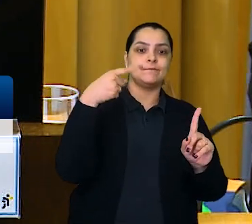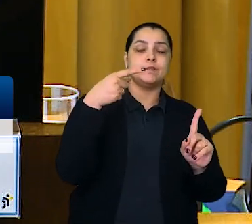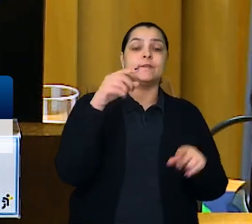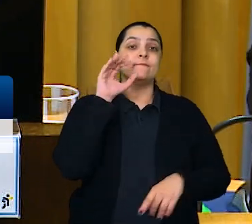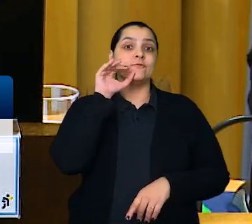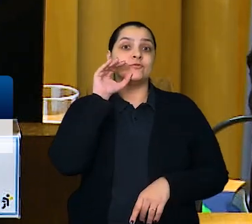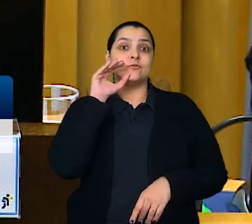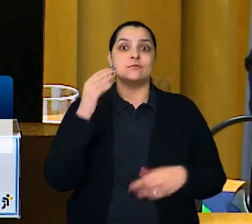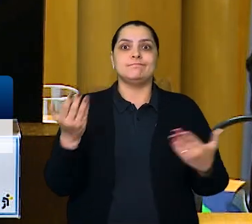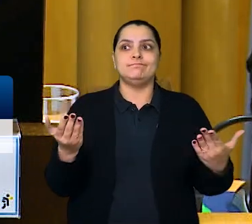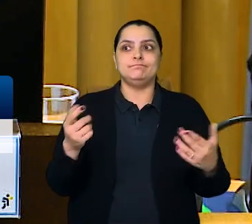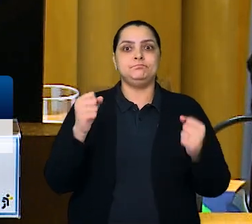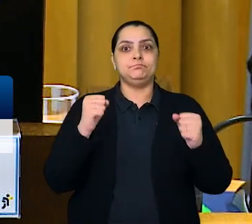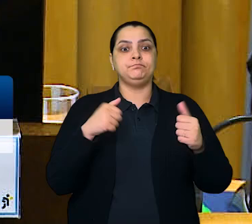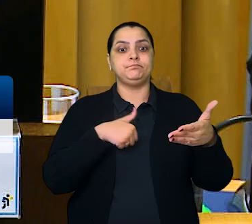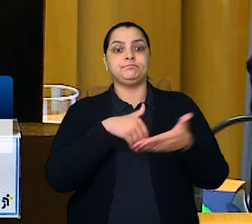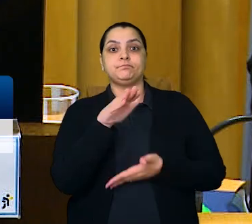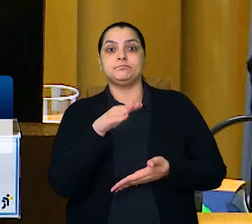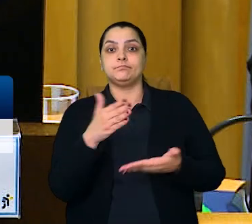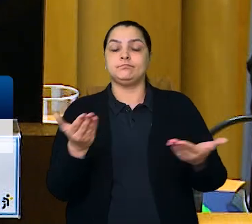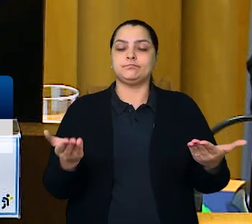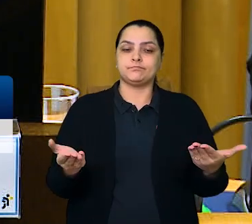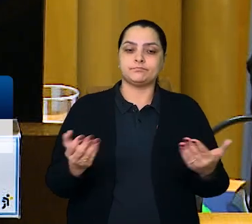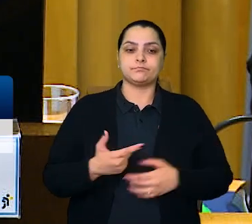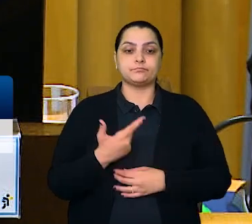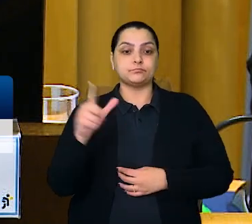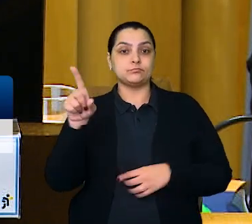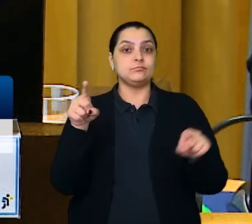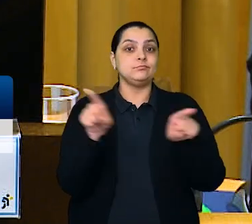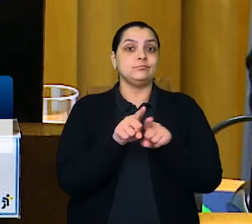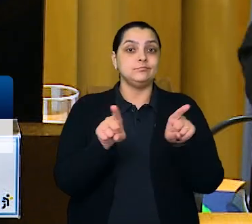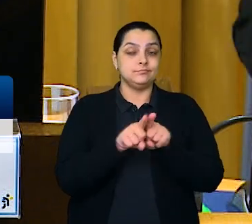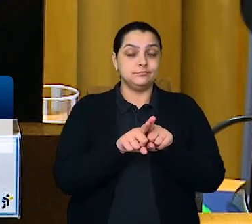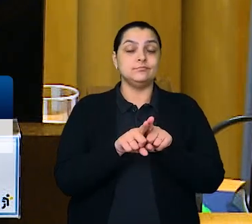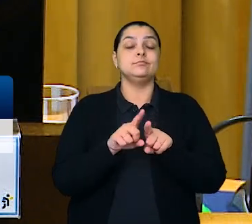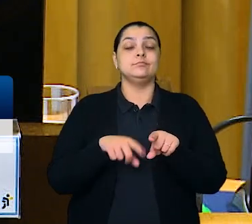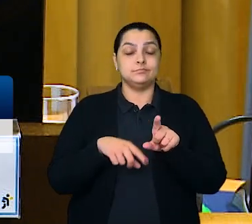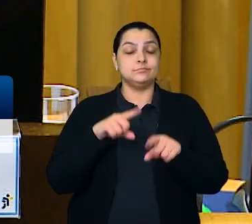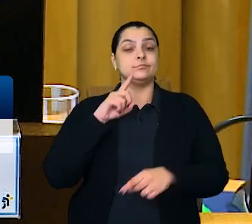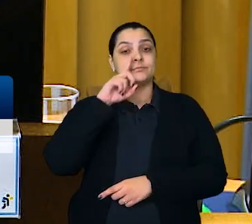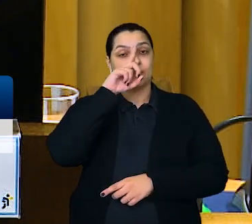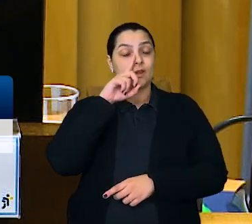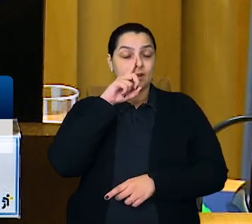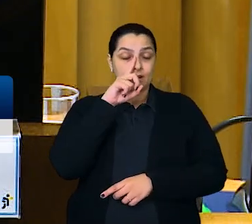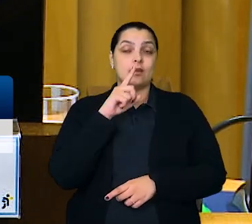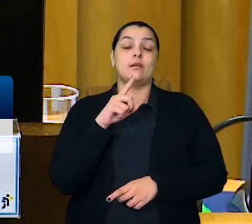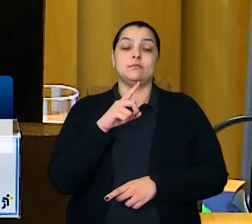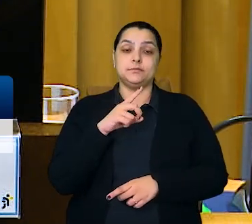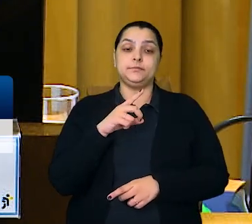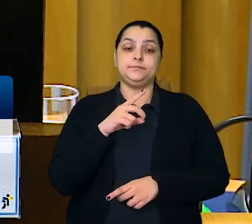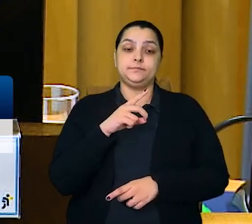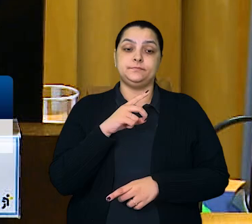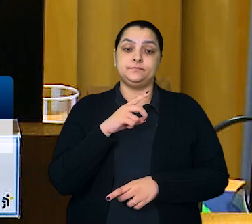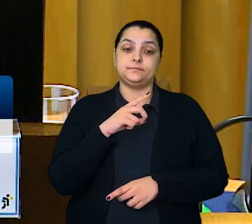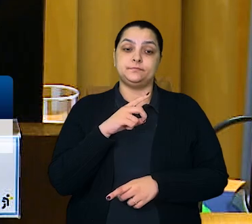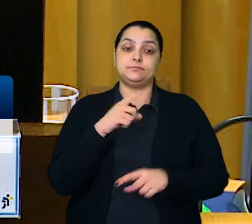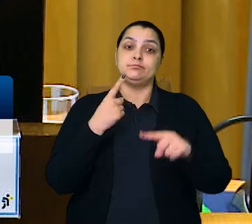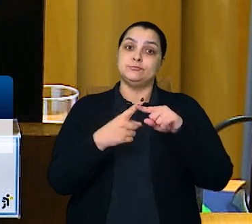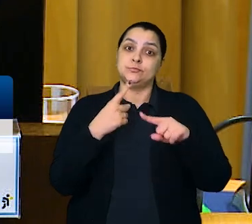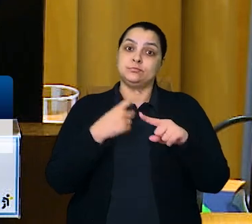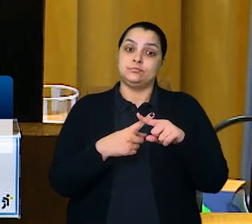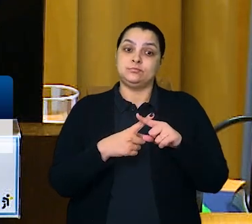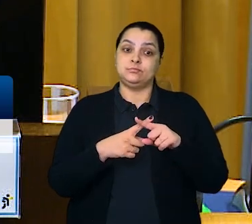risco o emprego. Isso é uma situação. E há uma outra situação ainda mais grave, que é o fato de ter